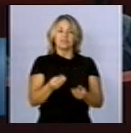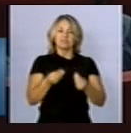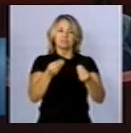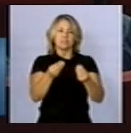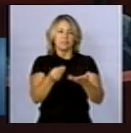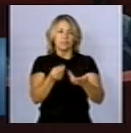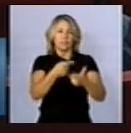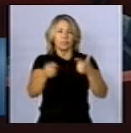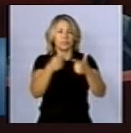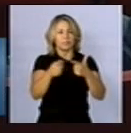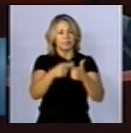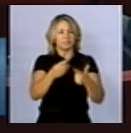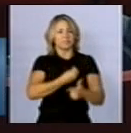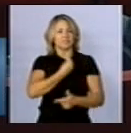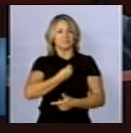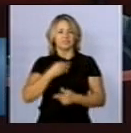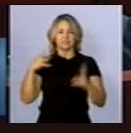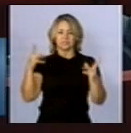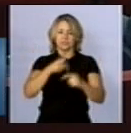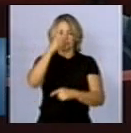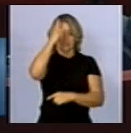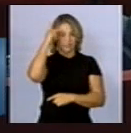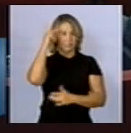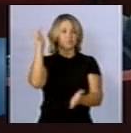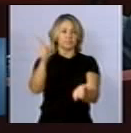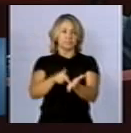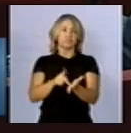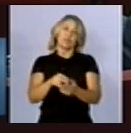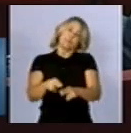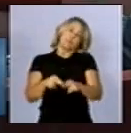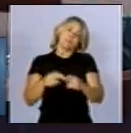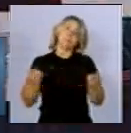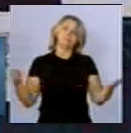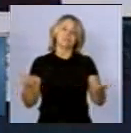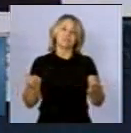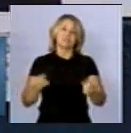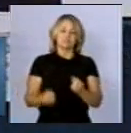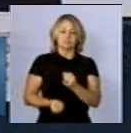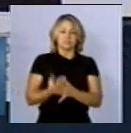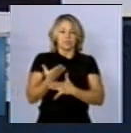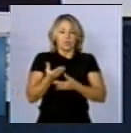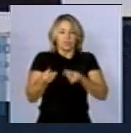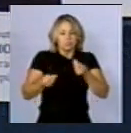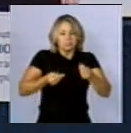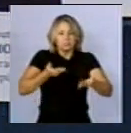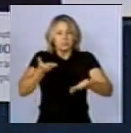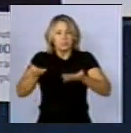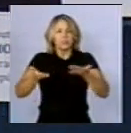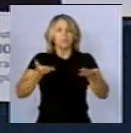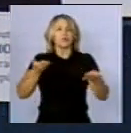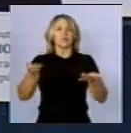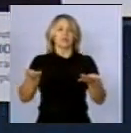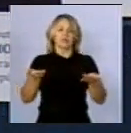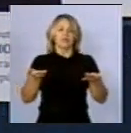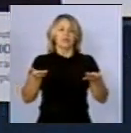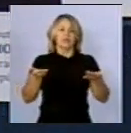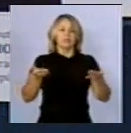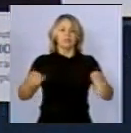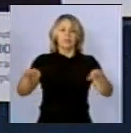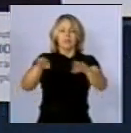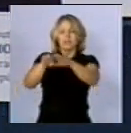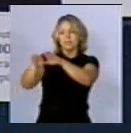enfim na sua vida como um todo e portanto é criou parâmetros que eu eu